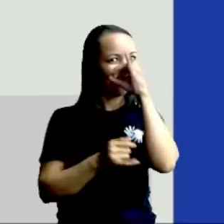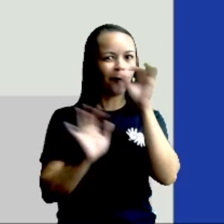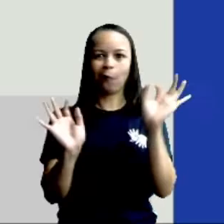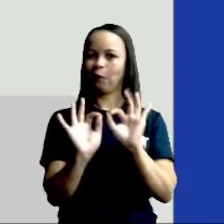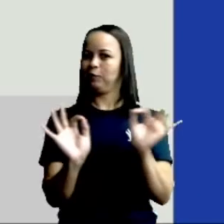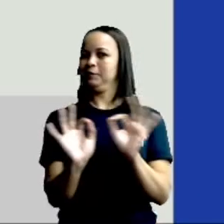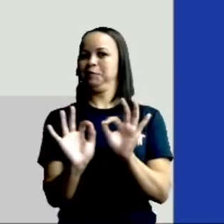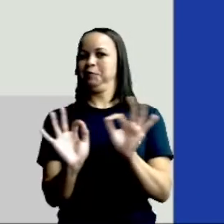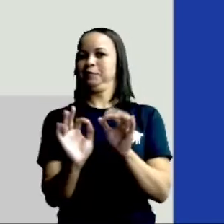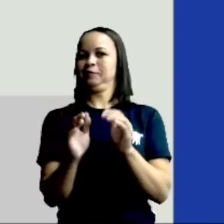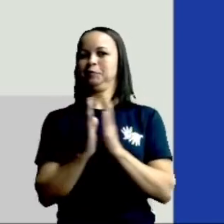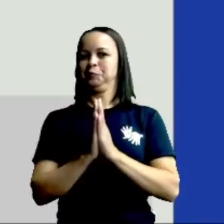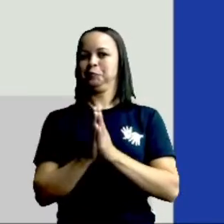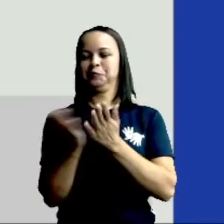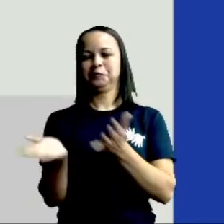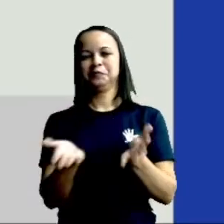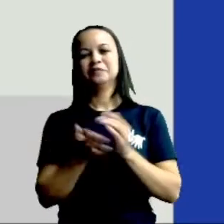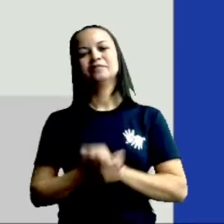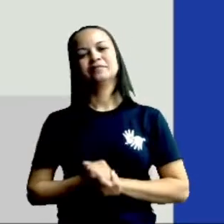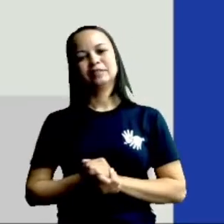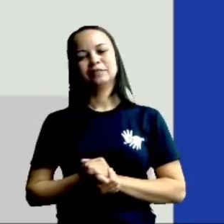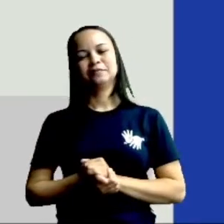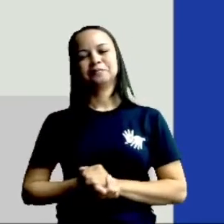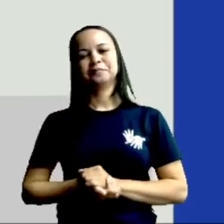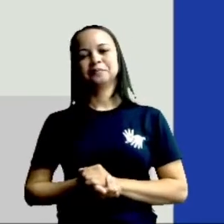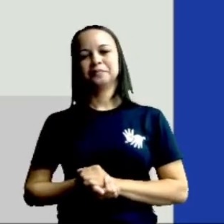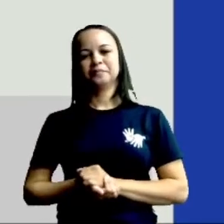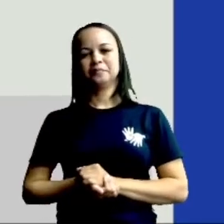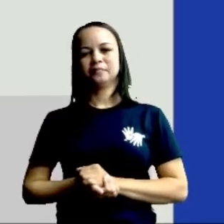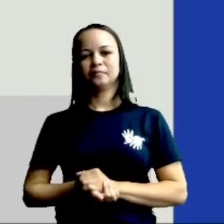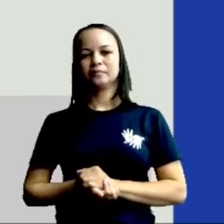porco. Então vamos lá, pessoal.